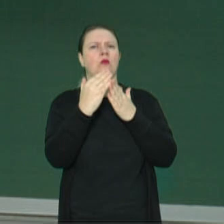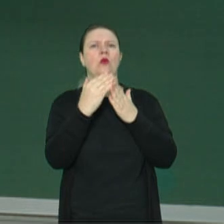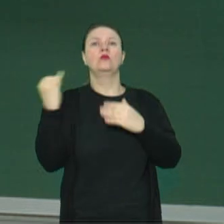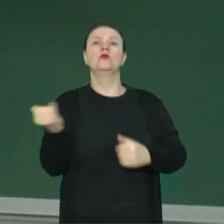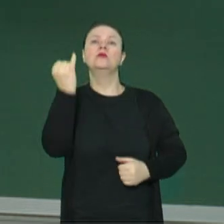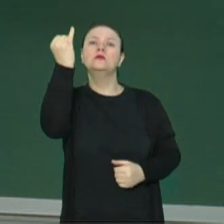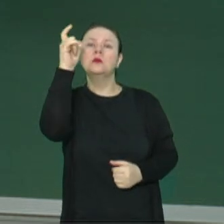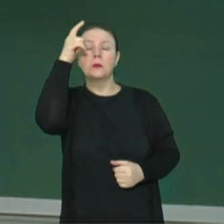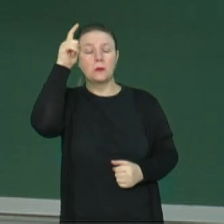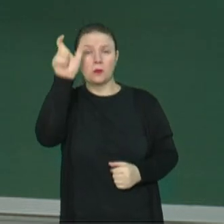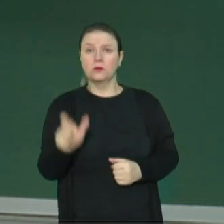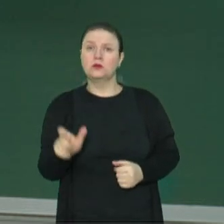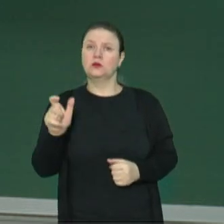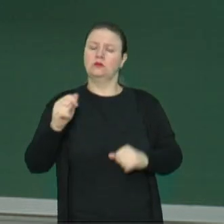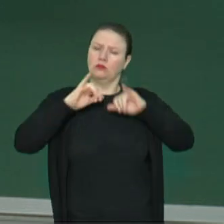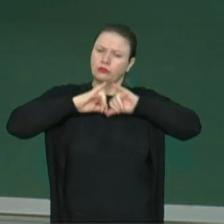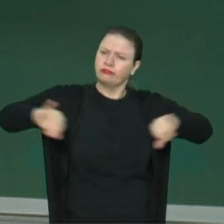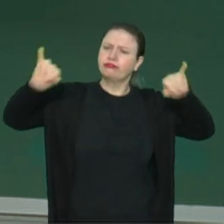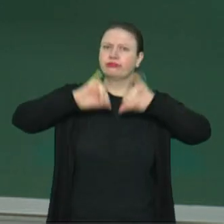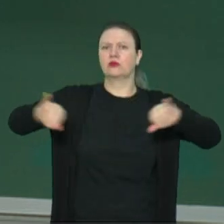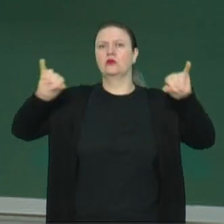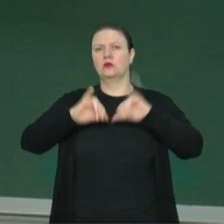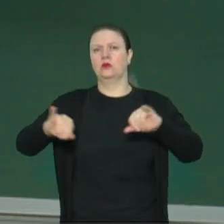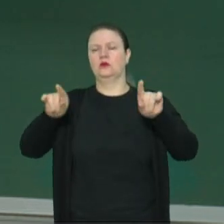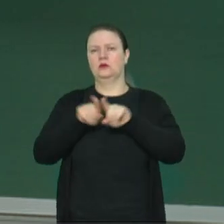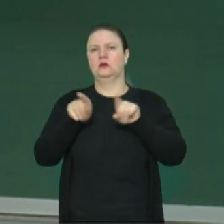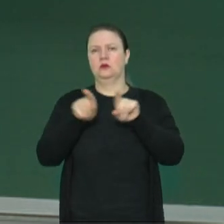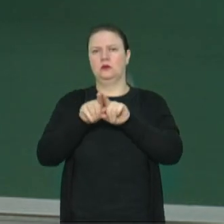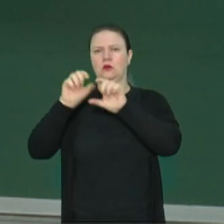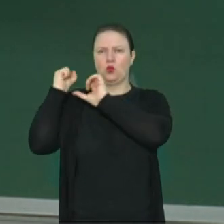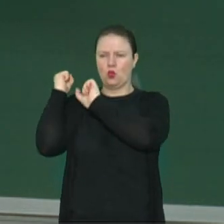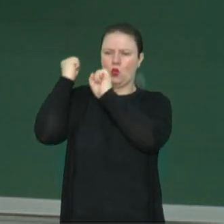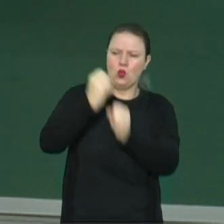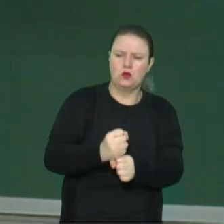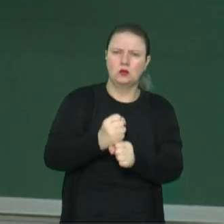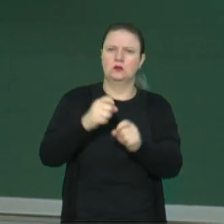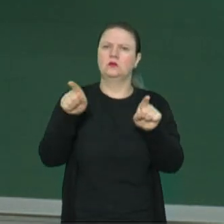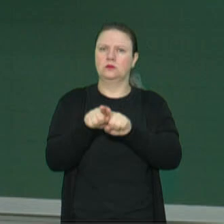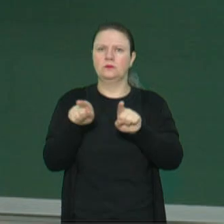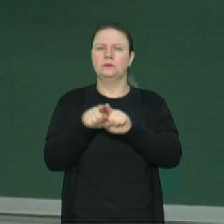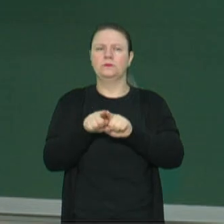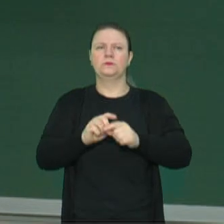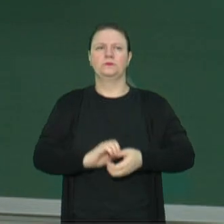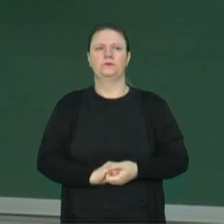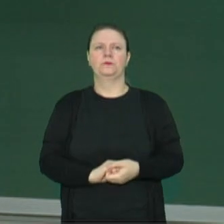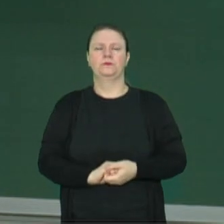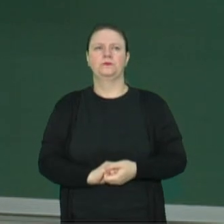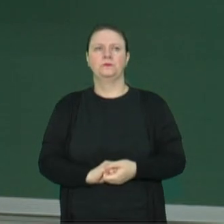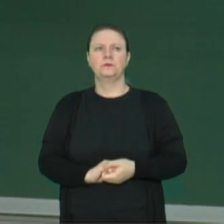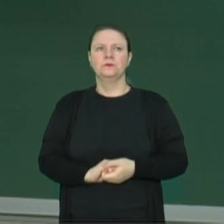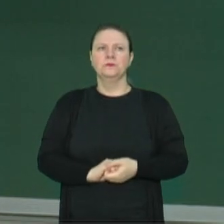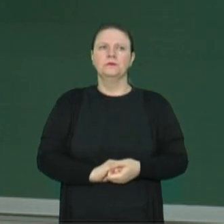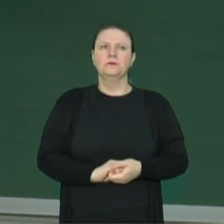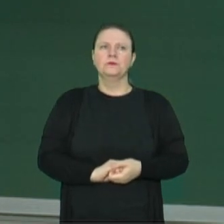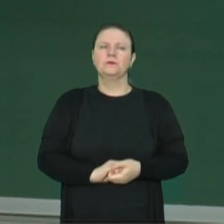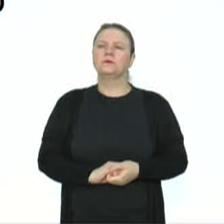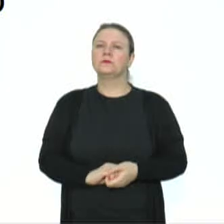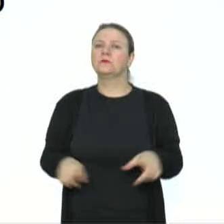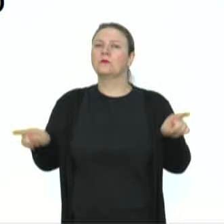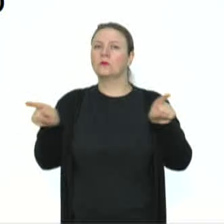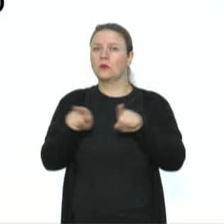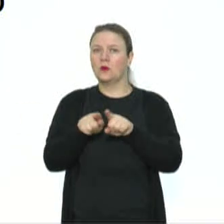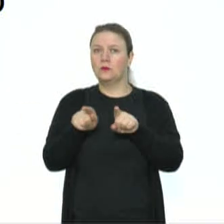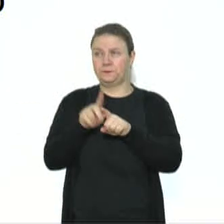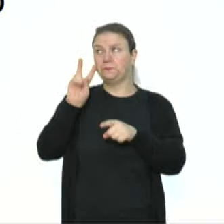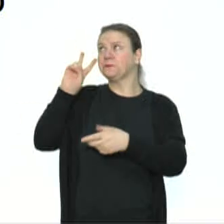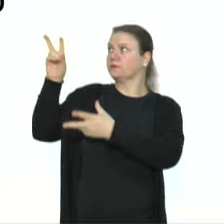do jiu-jitsu também. Né? Então, ele acabou contribuindo também com a divulgação do jiu-jitsu. Aqui